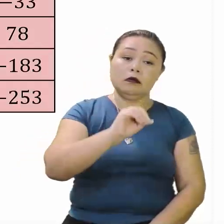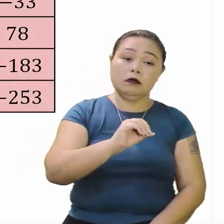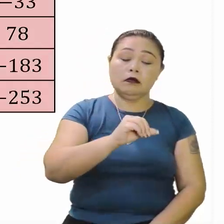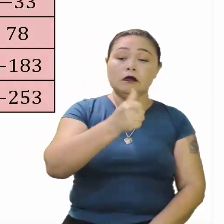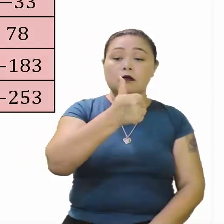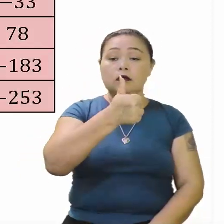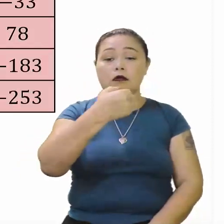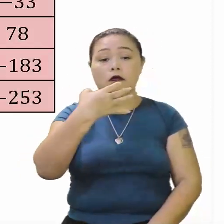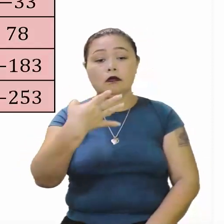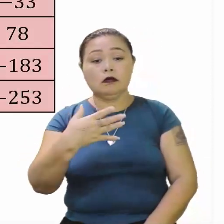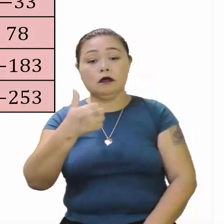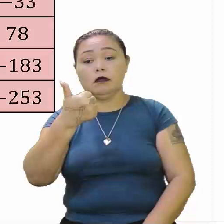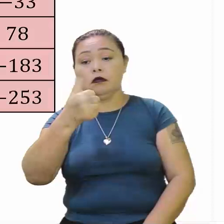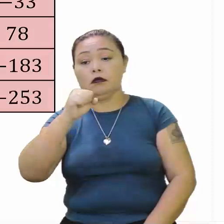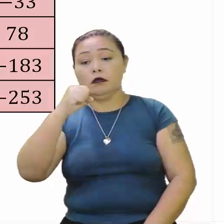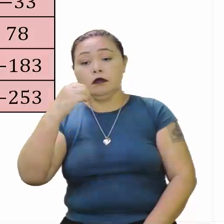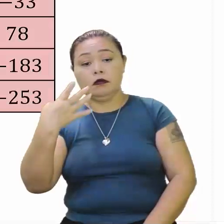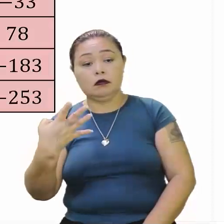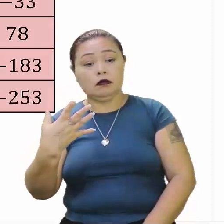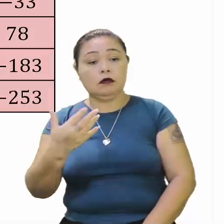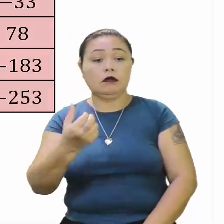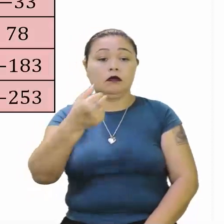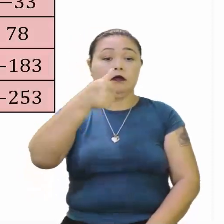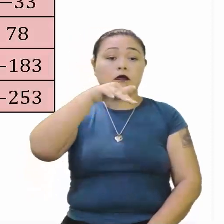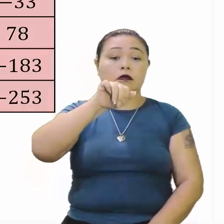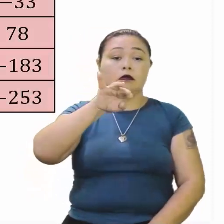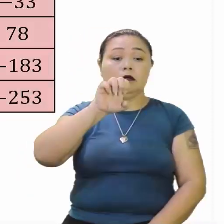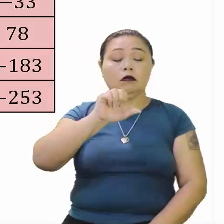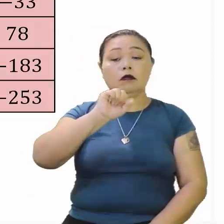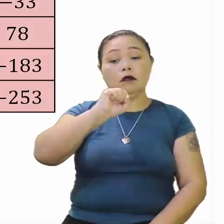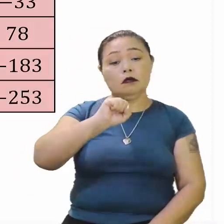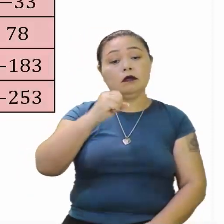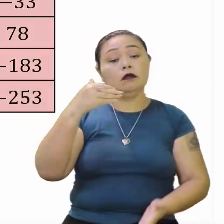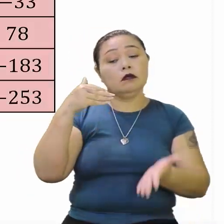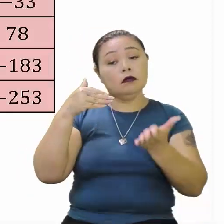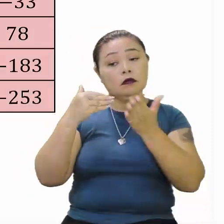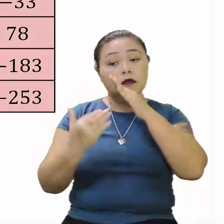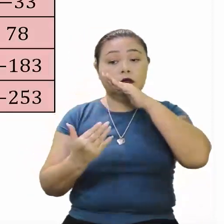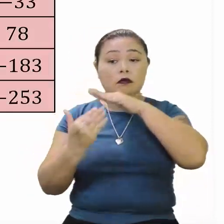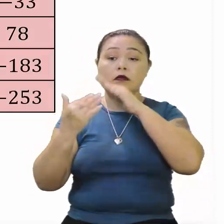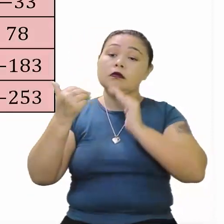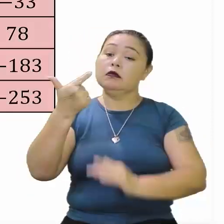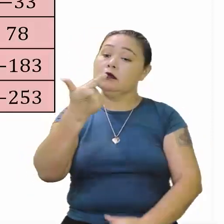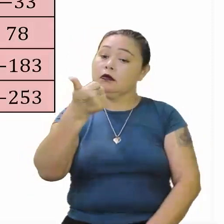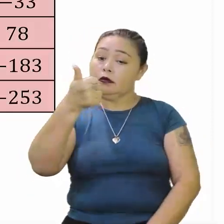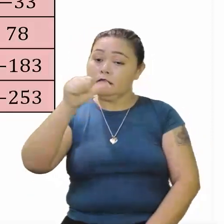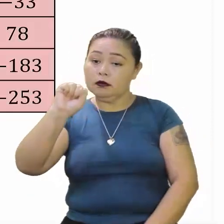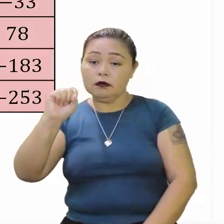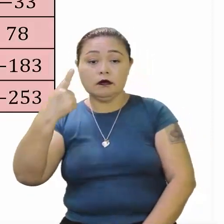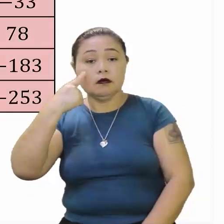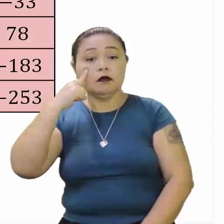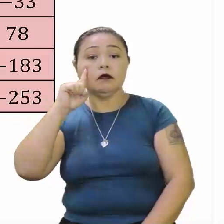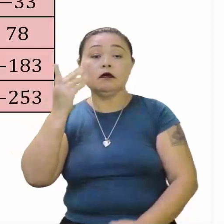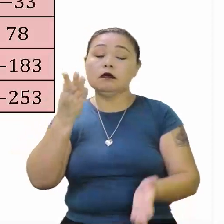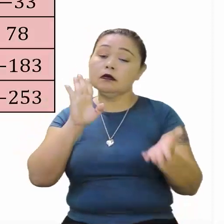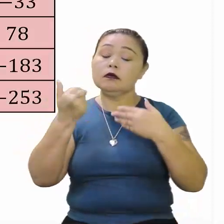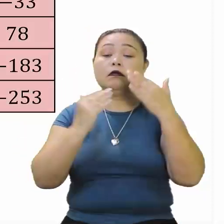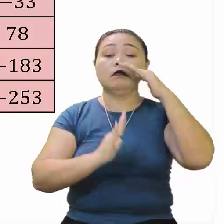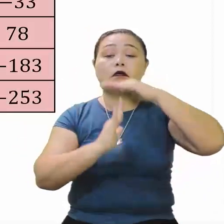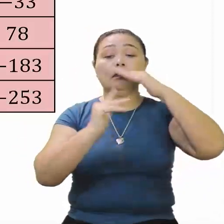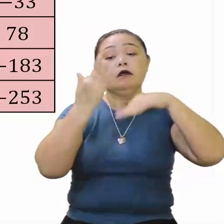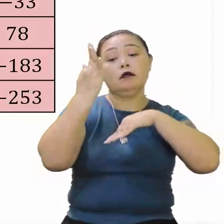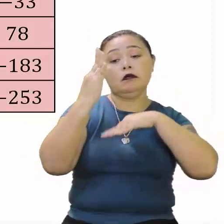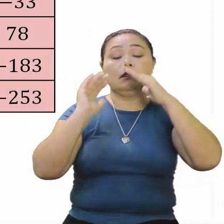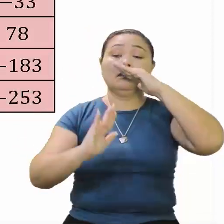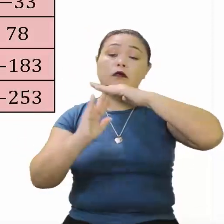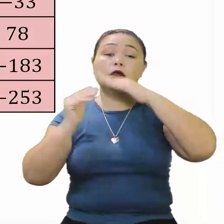184. Naftaleno 80, 218. Quer dizer, qualquer temperatura entre ponto de fusão e ebulição, ele está